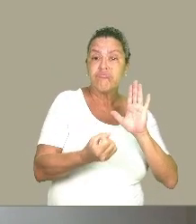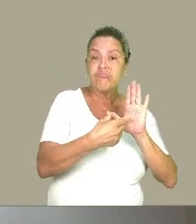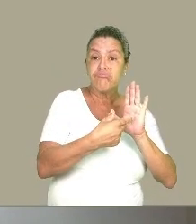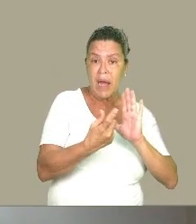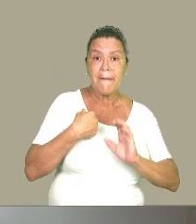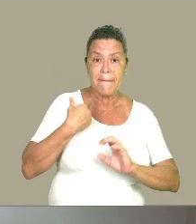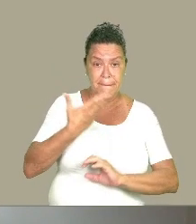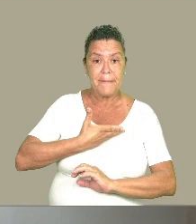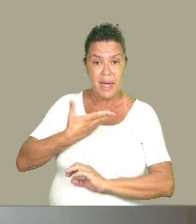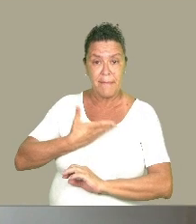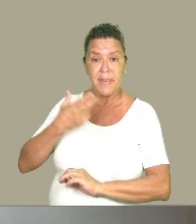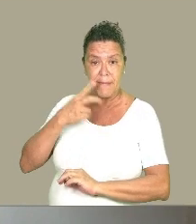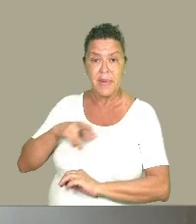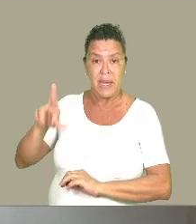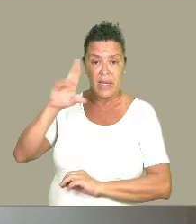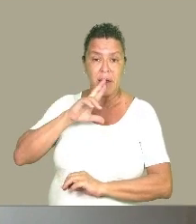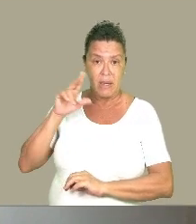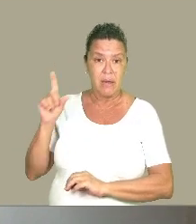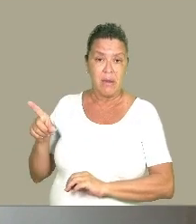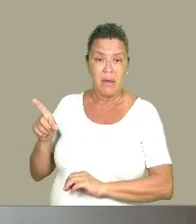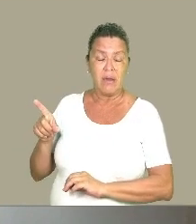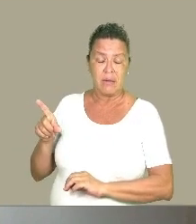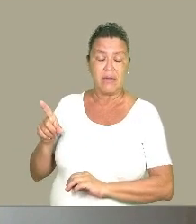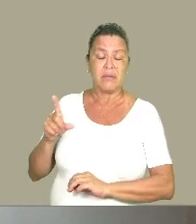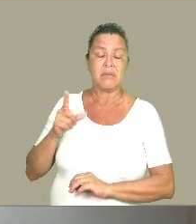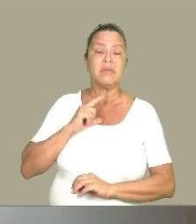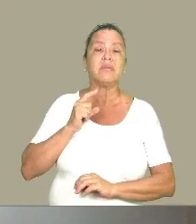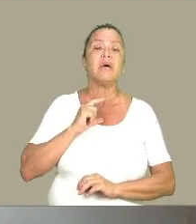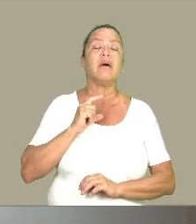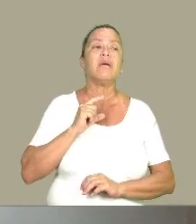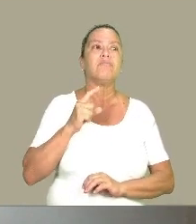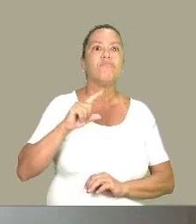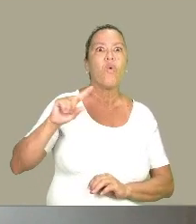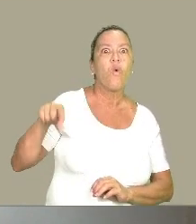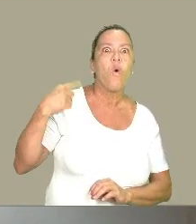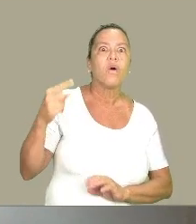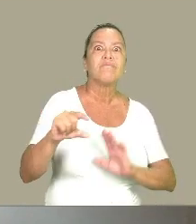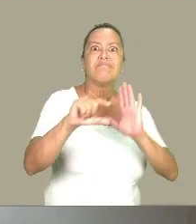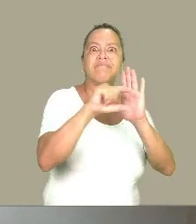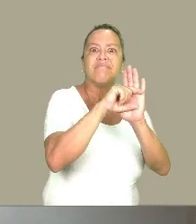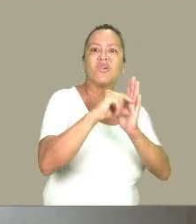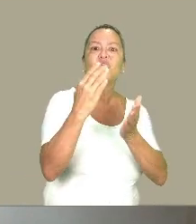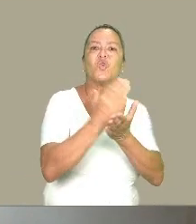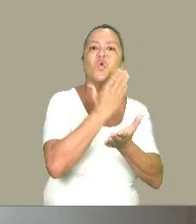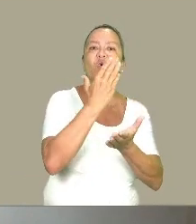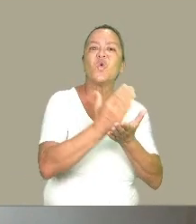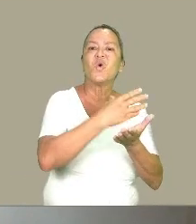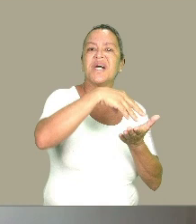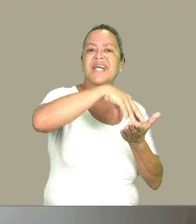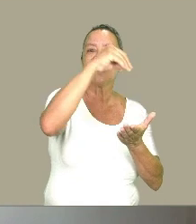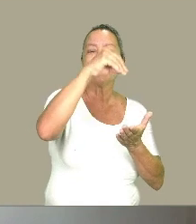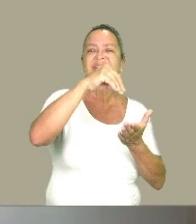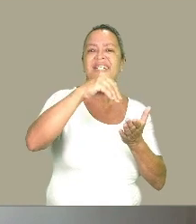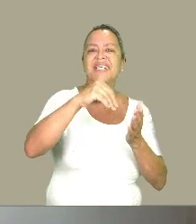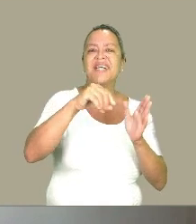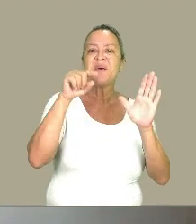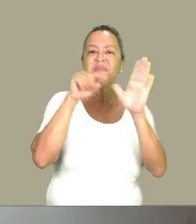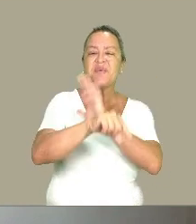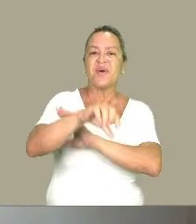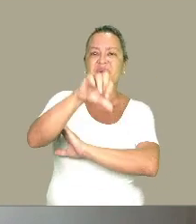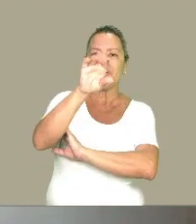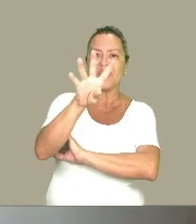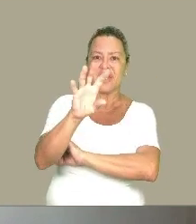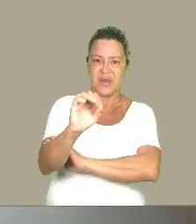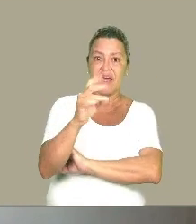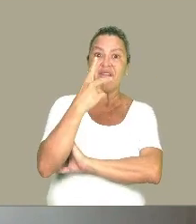ela me responde com uma passagem do Livro dos Espíritos, né? Lá na pergunta 940,